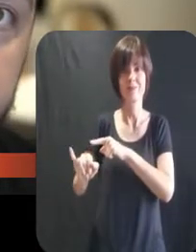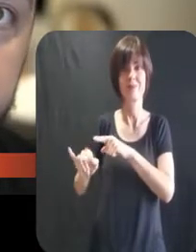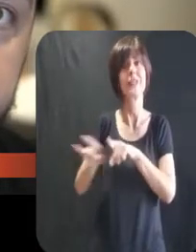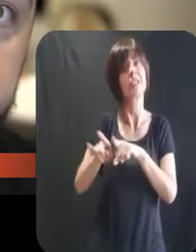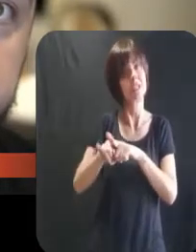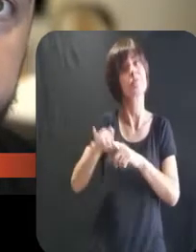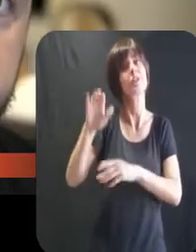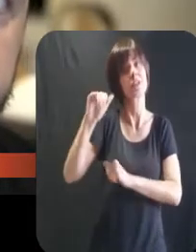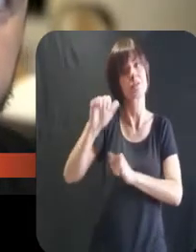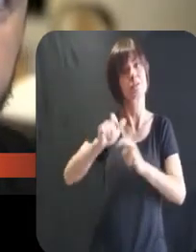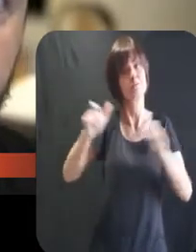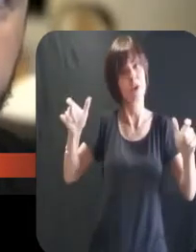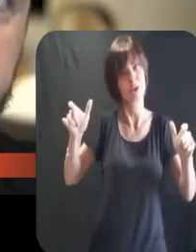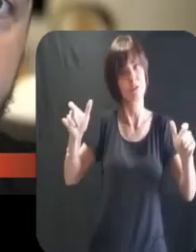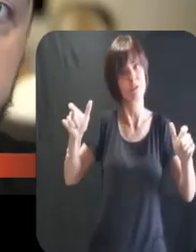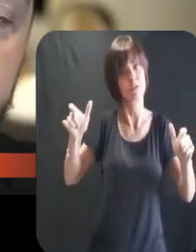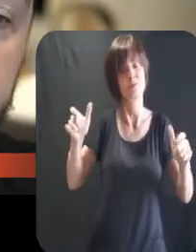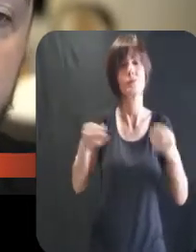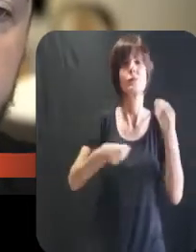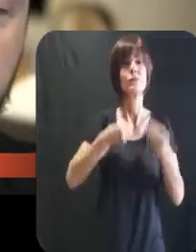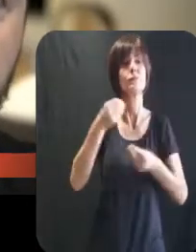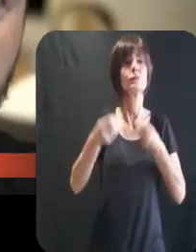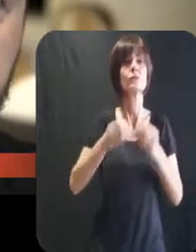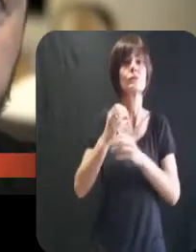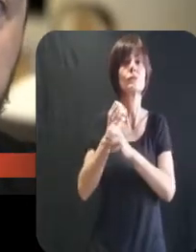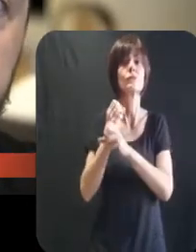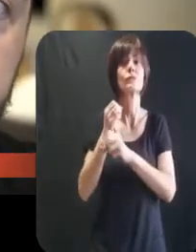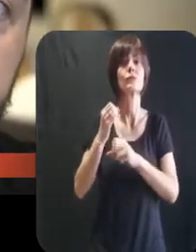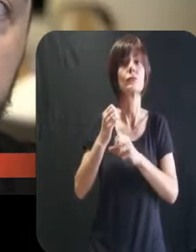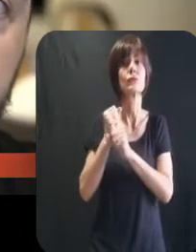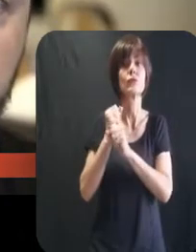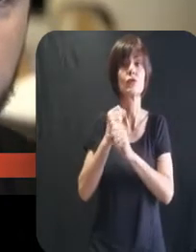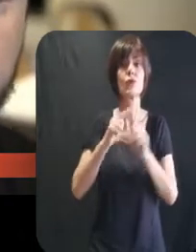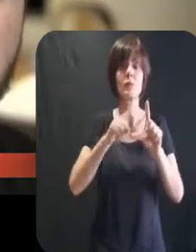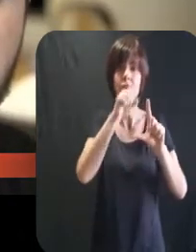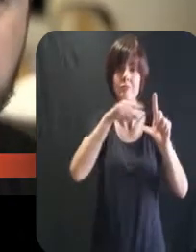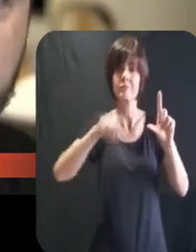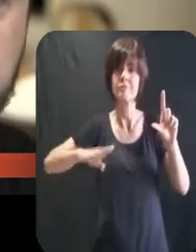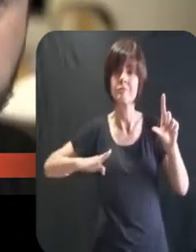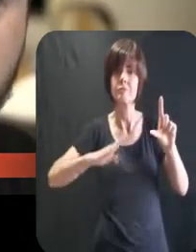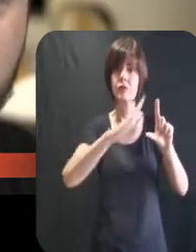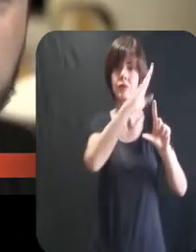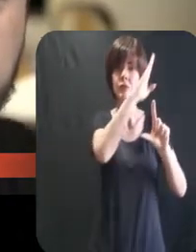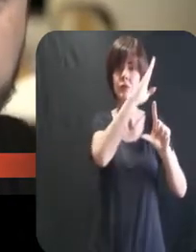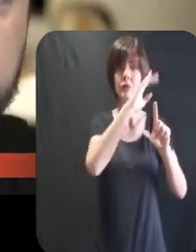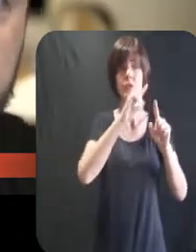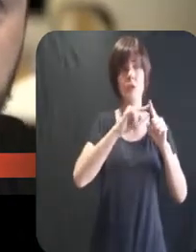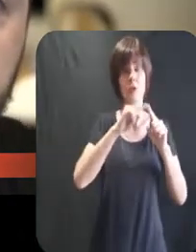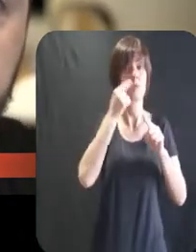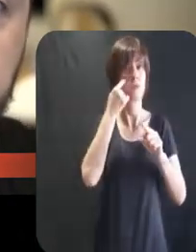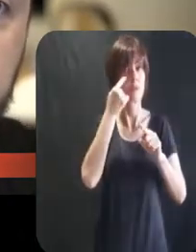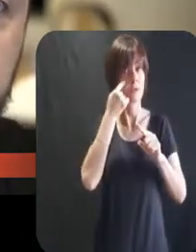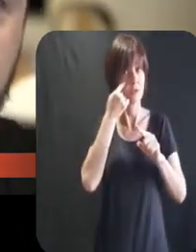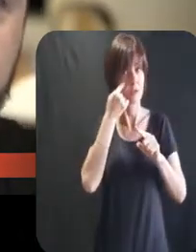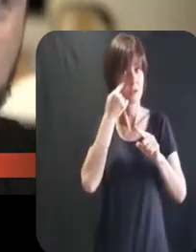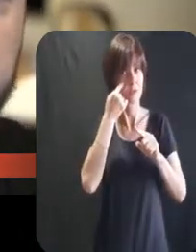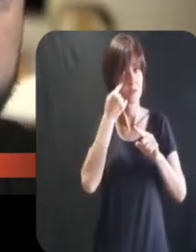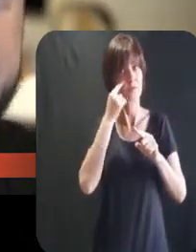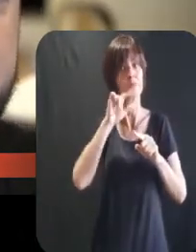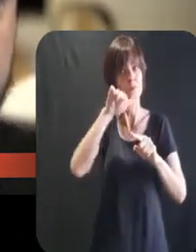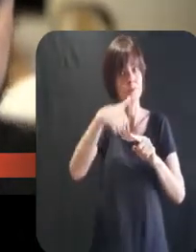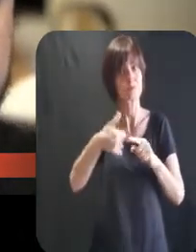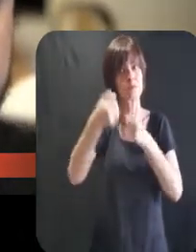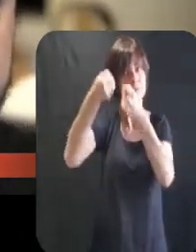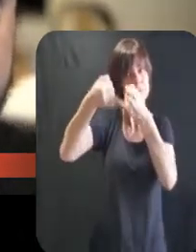frente. Só para mostrar para vocês como esses números progridem. Então, para dar alguma predição aqui, para vocês darem valor